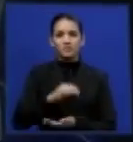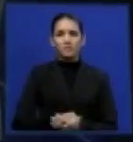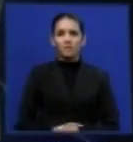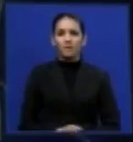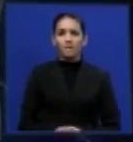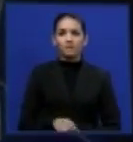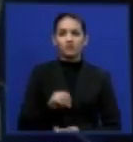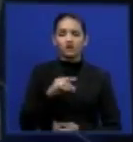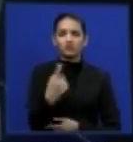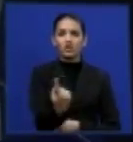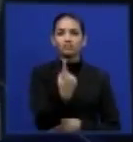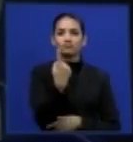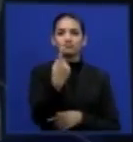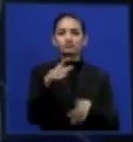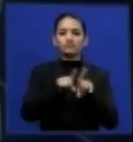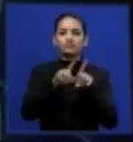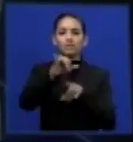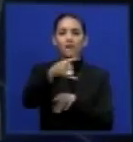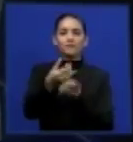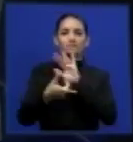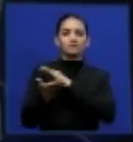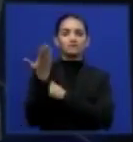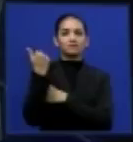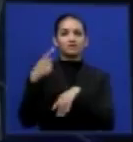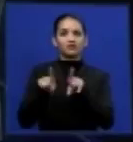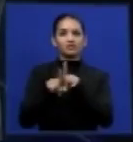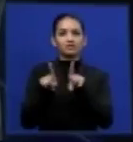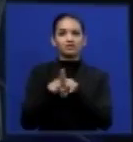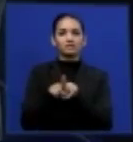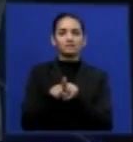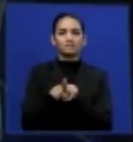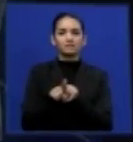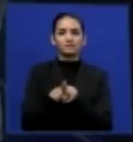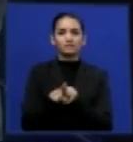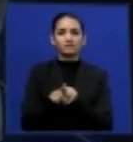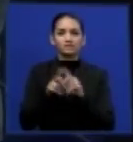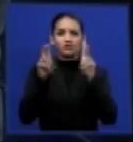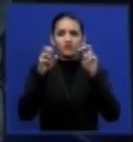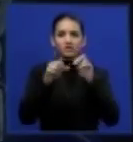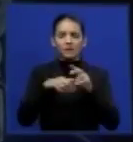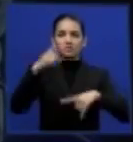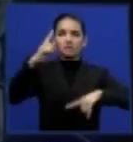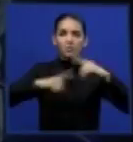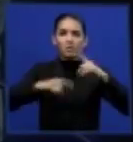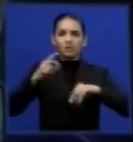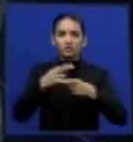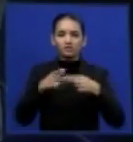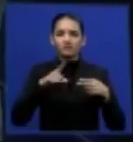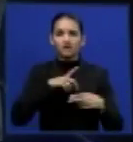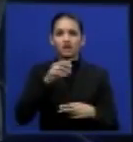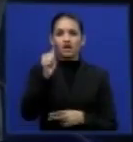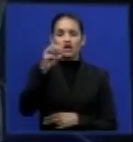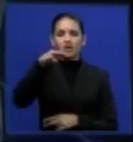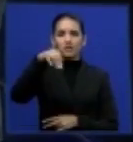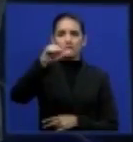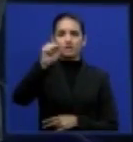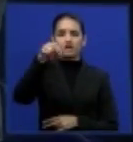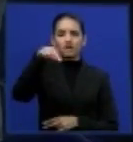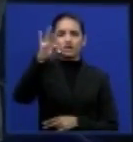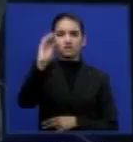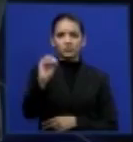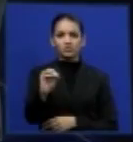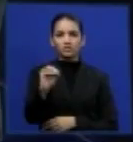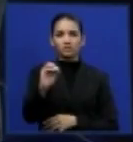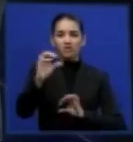apenas em uma oportunidade anterior na controvérsia sobre produtos contendo amianto eh a